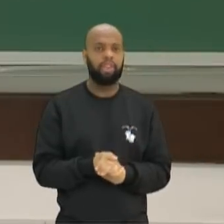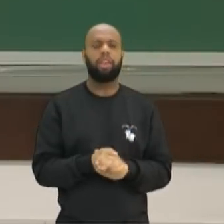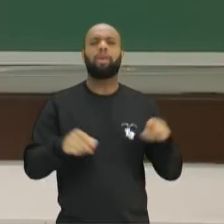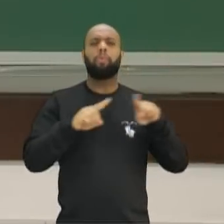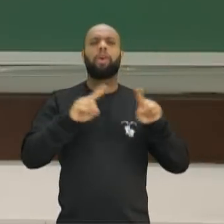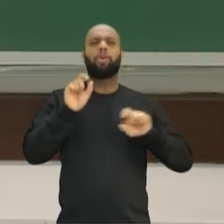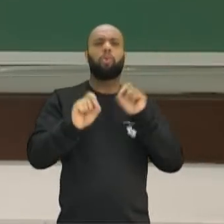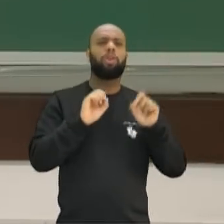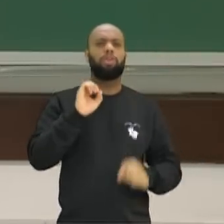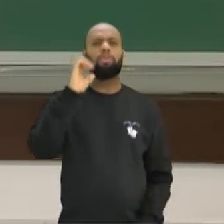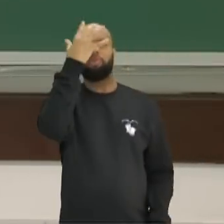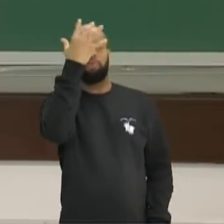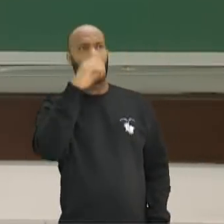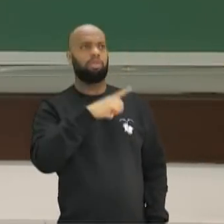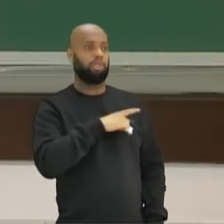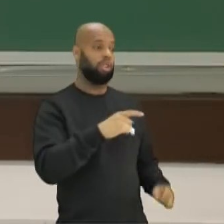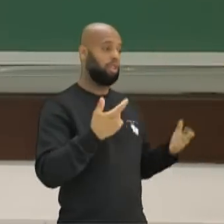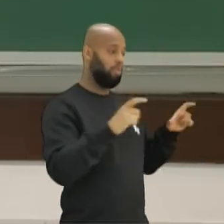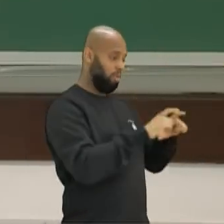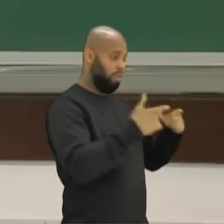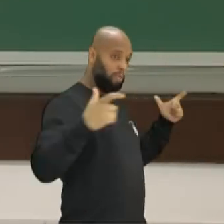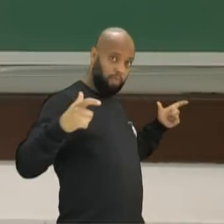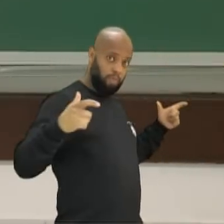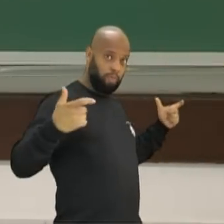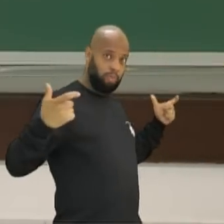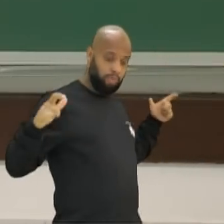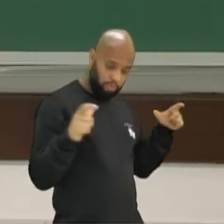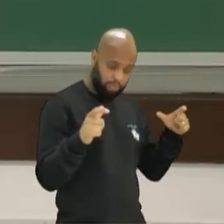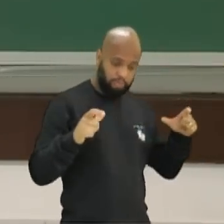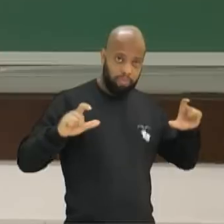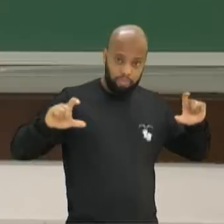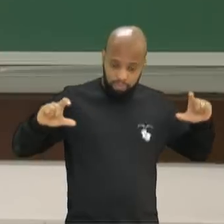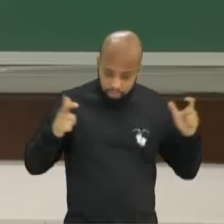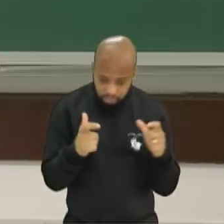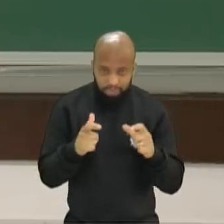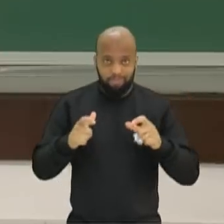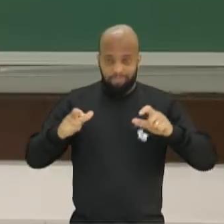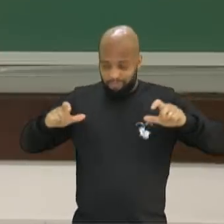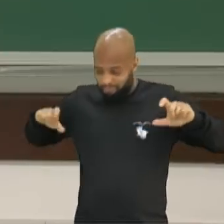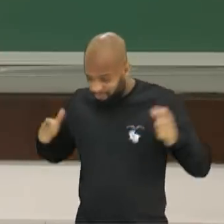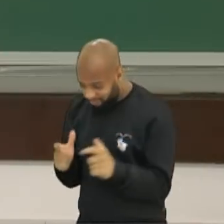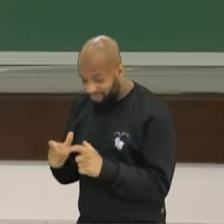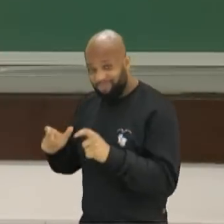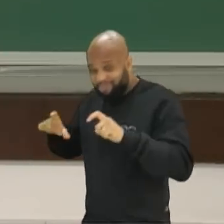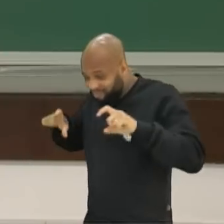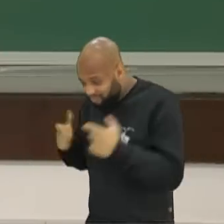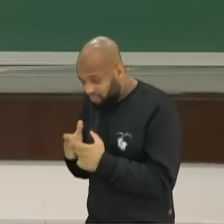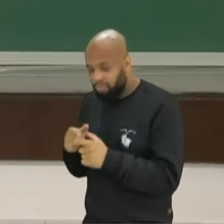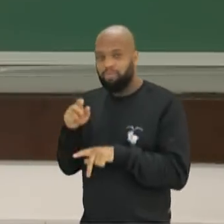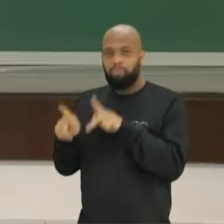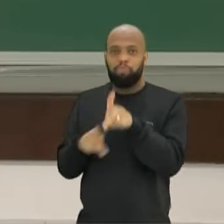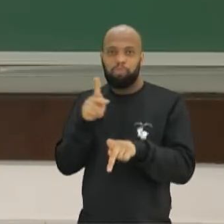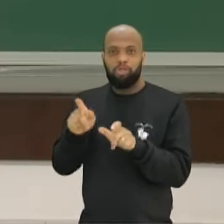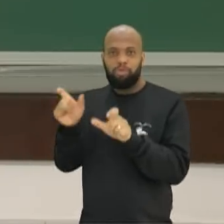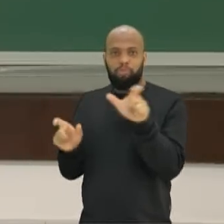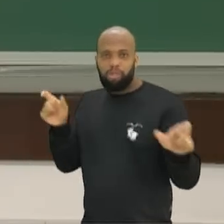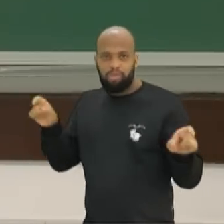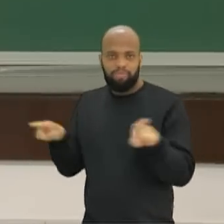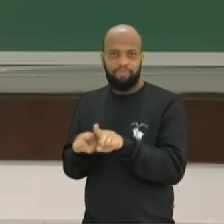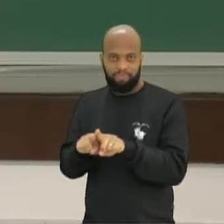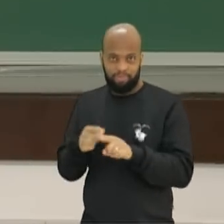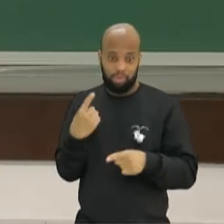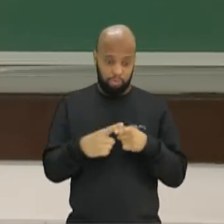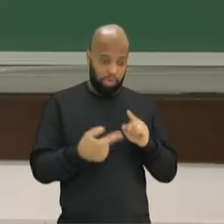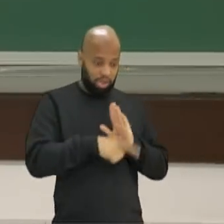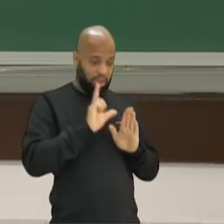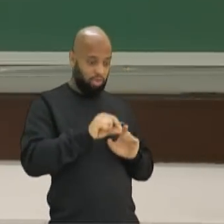foi acontecendo? Ele foi restringindo cada vez mais, depois ele restringiu para um público específico, que seria